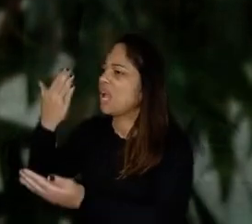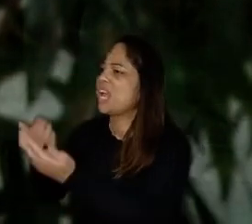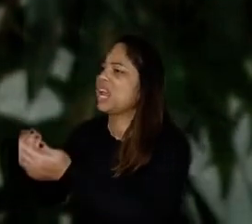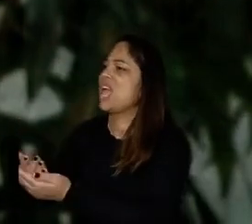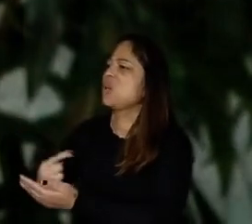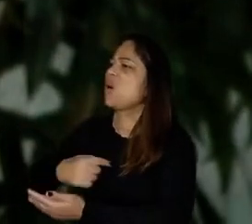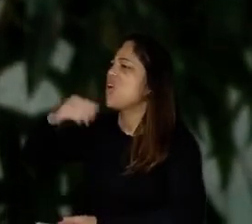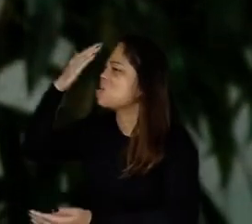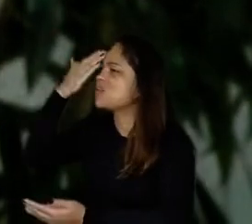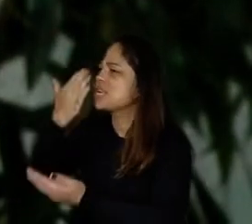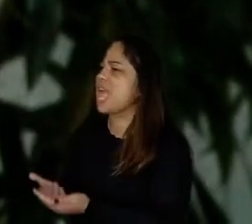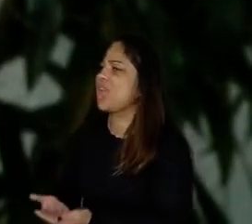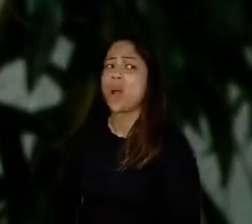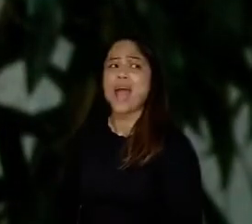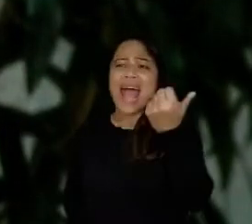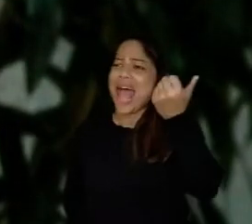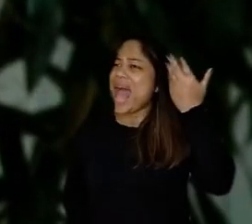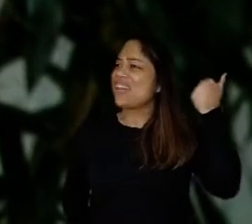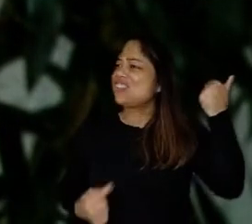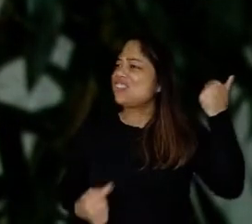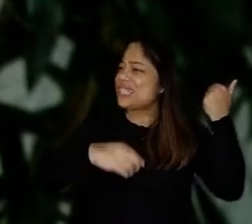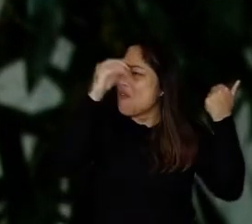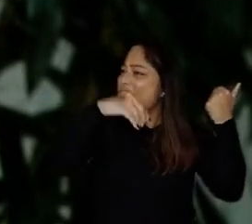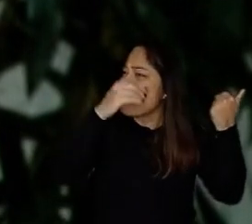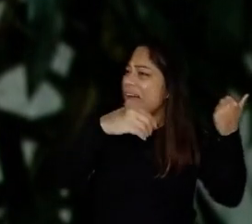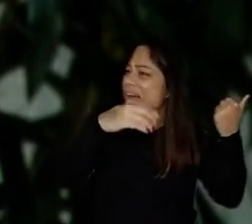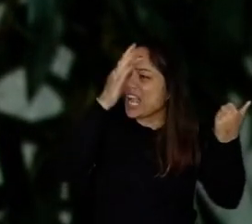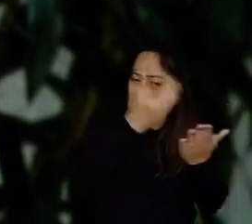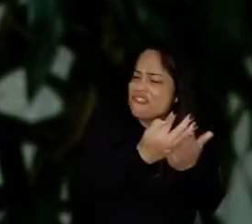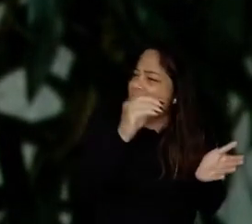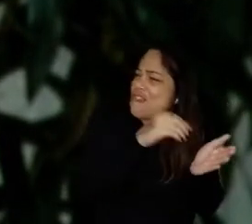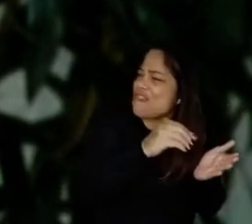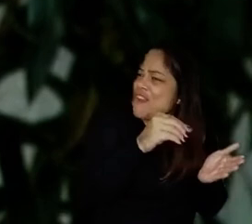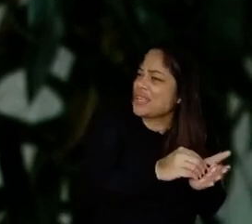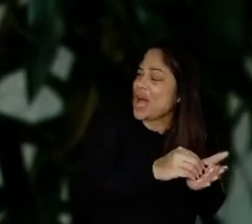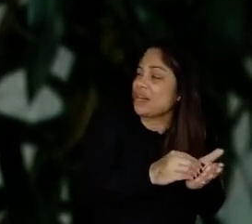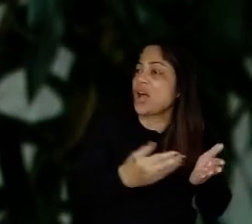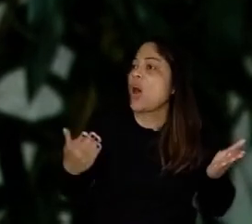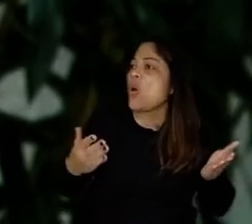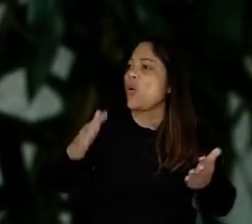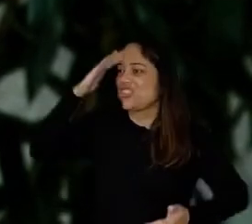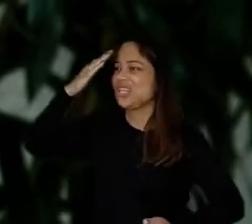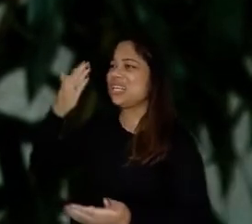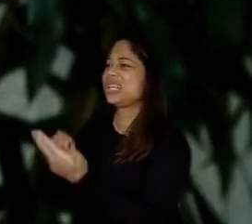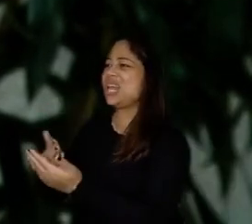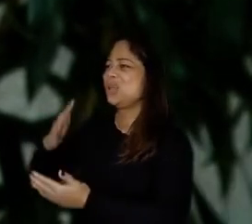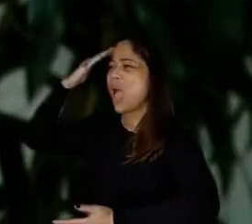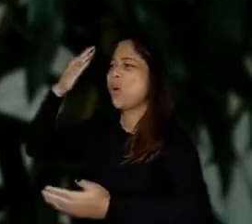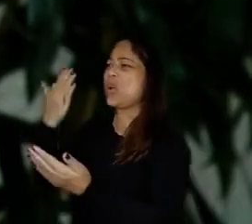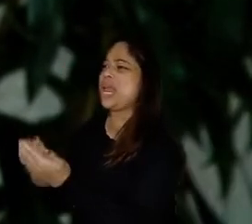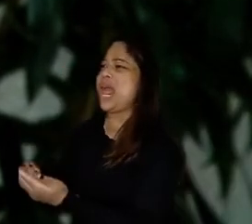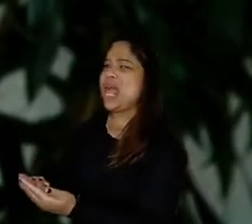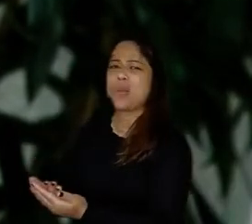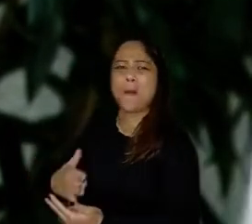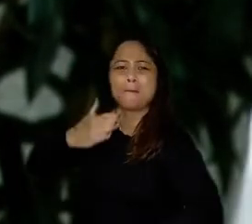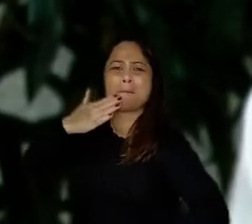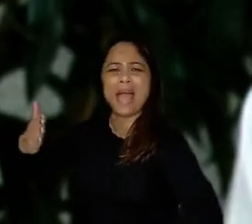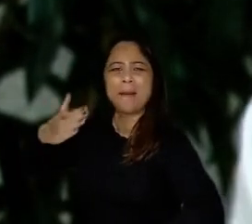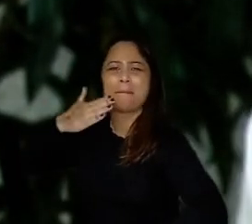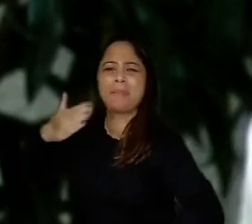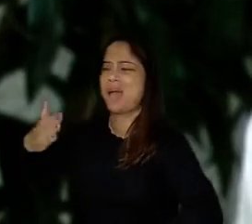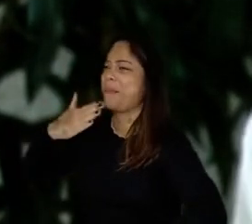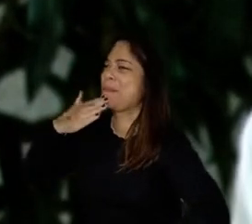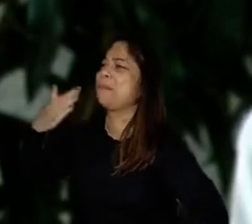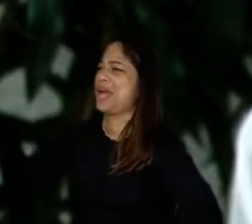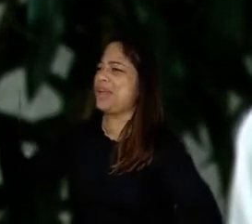a partir de agora. Porque o milagre começa primeiro dentro do coração de quem pede. Antes de